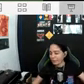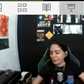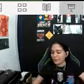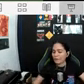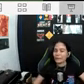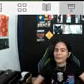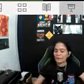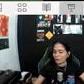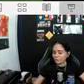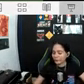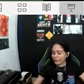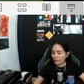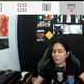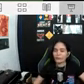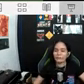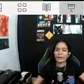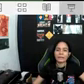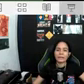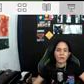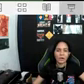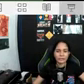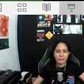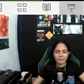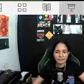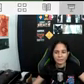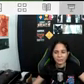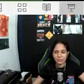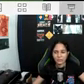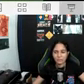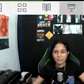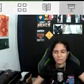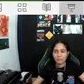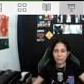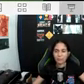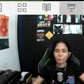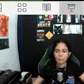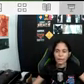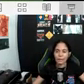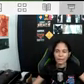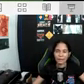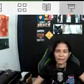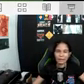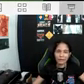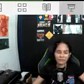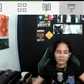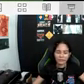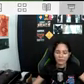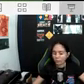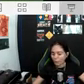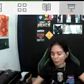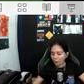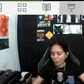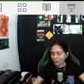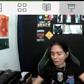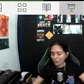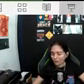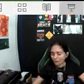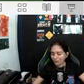inteiro, e aí, ao final, eu verificaria a nota daquelas pessoas. Então, no grupo A, que era o que estava, né, com